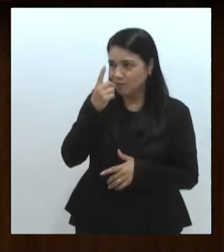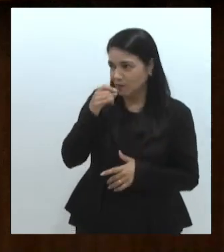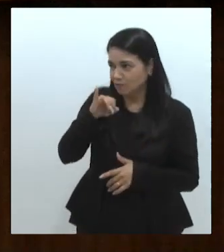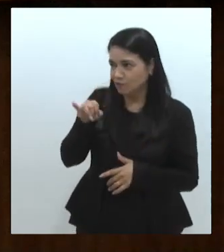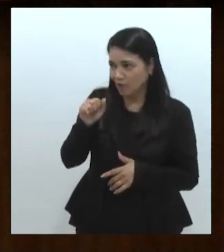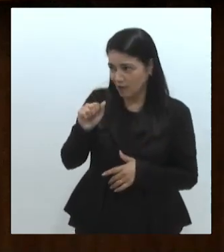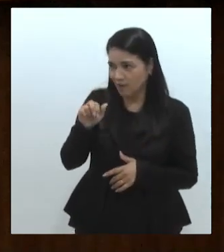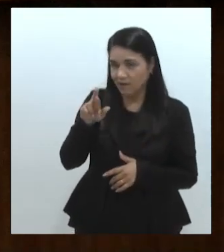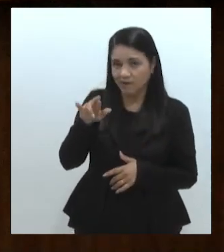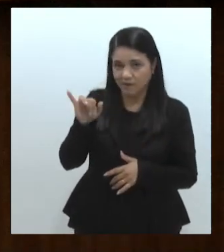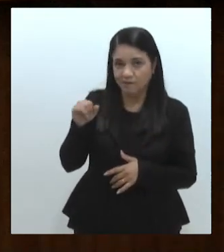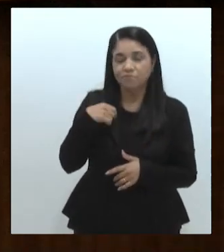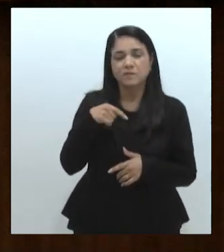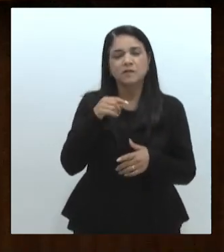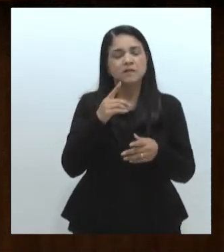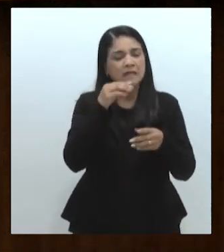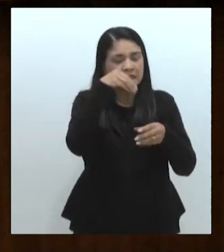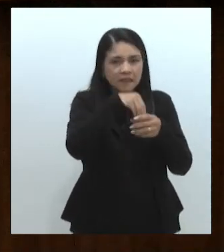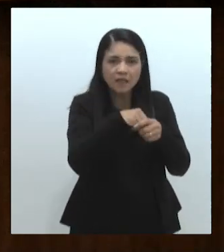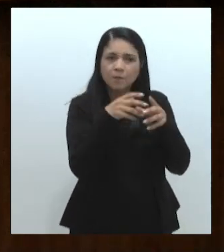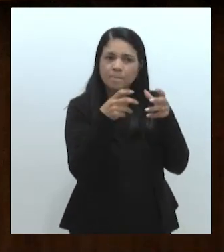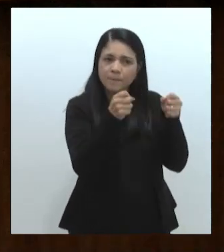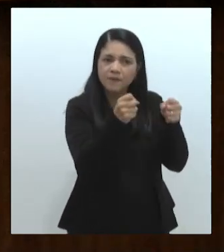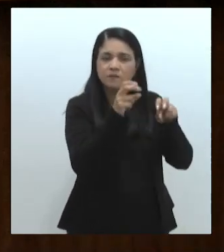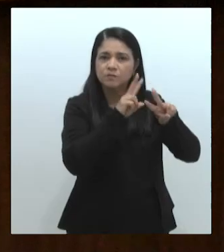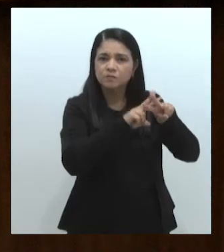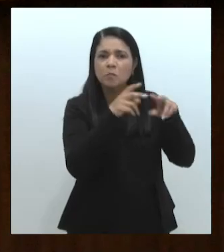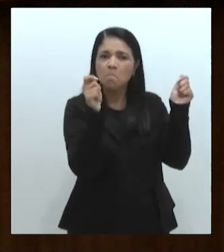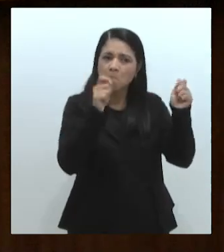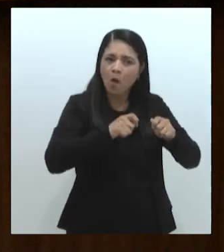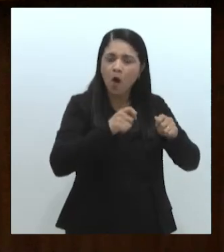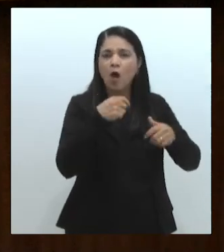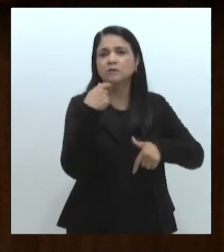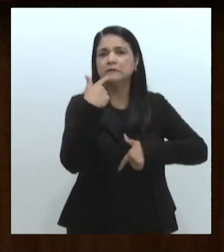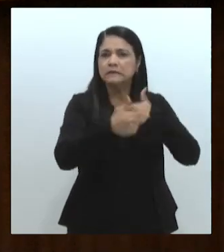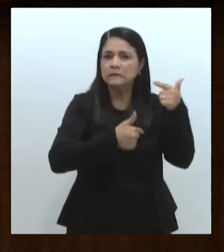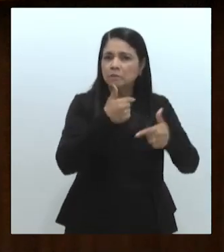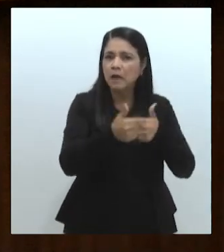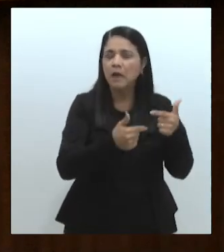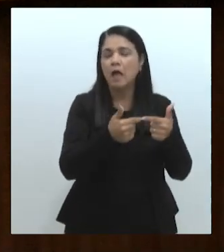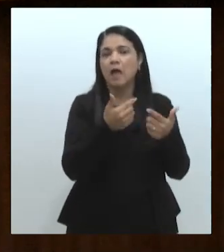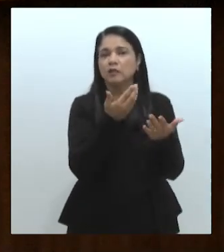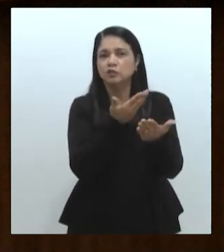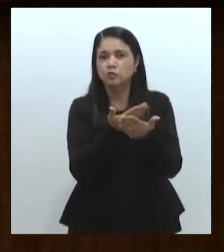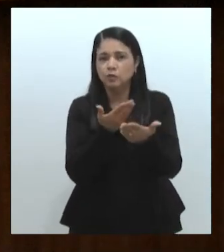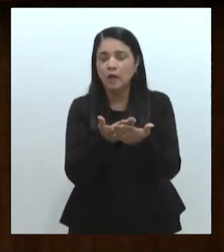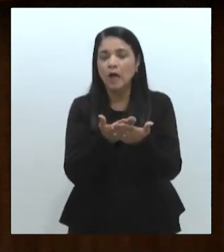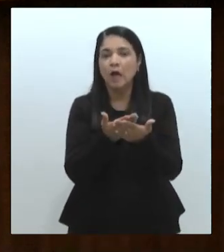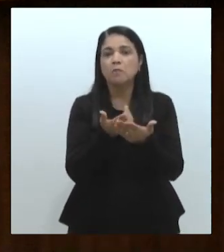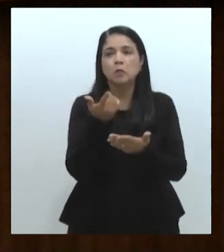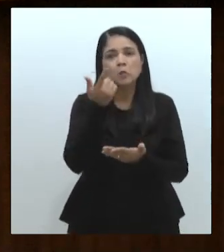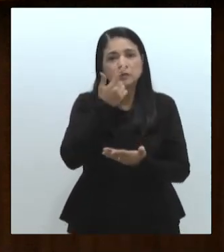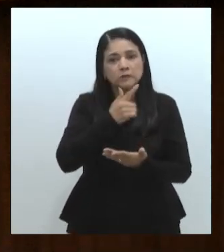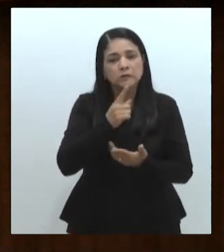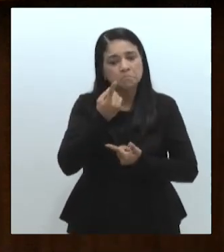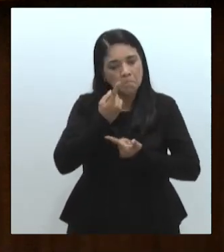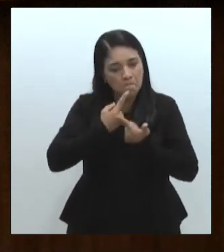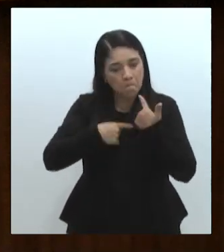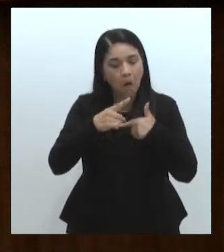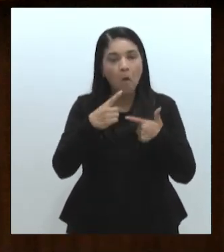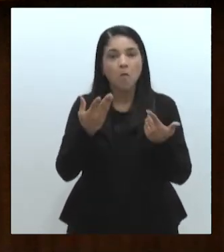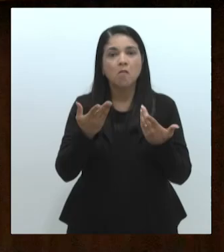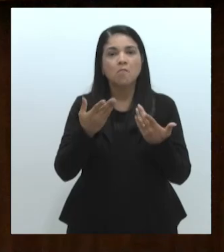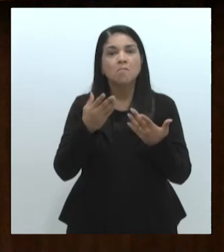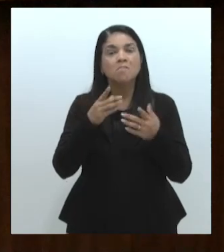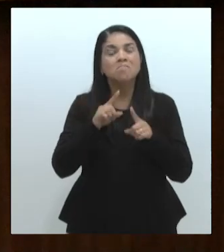as pessoas pudessem trabalhar, estudar e saíssem recuperados, pelo menos parcialmente. O que acontece com o